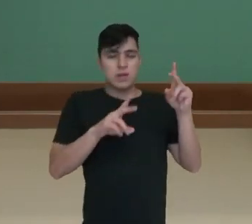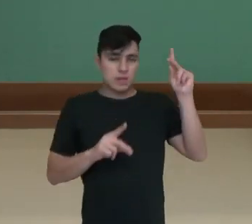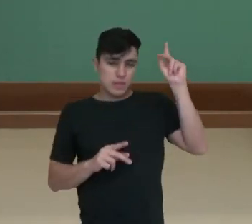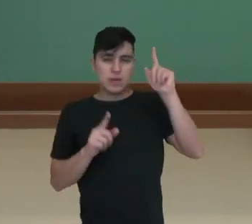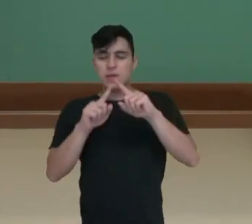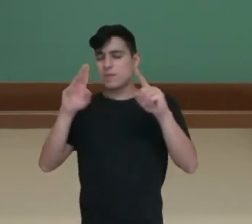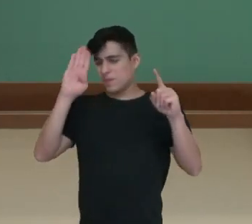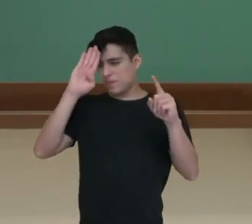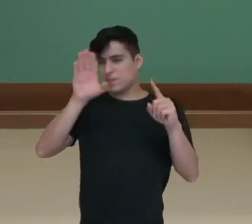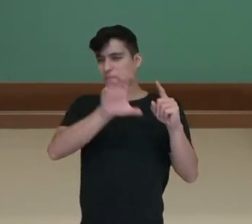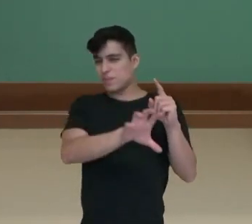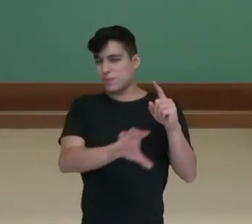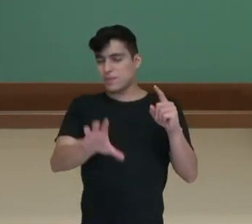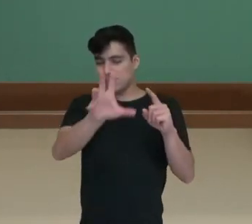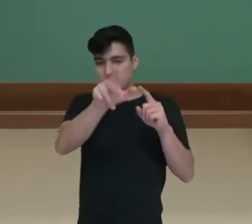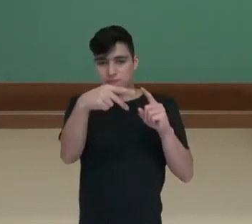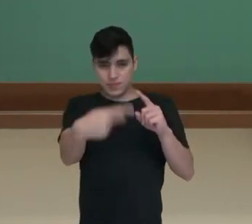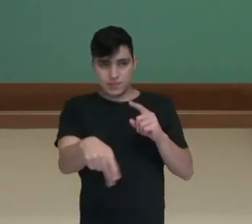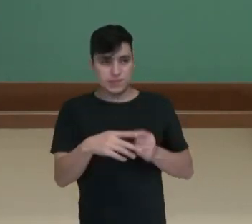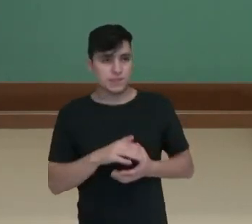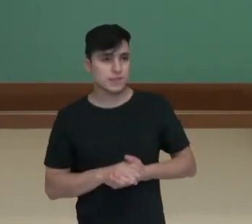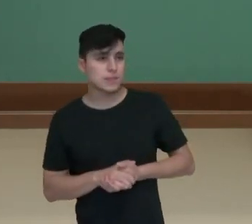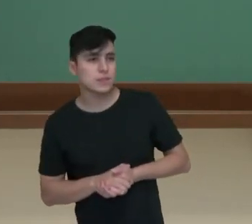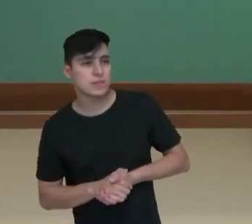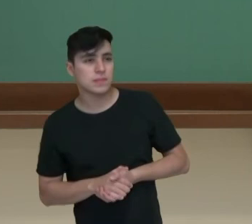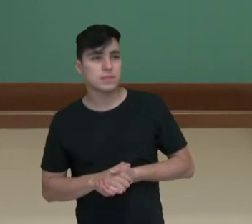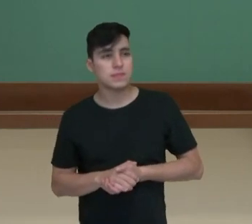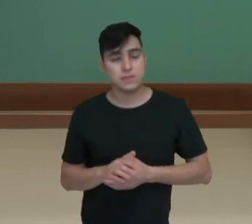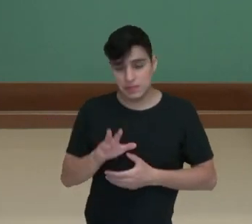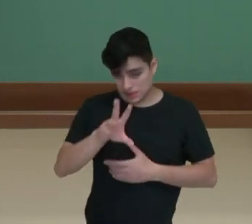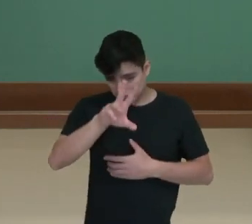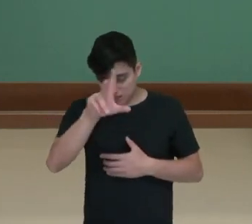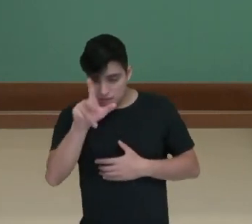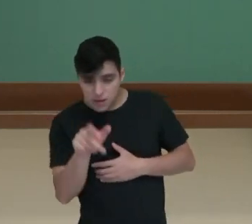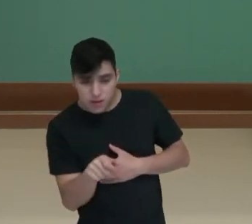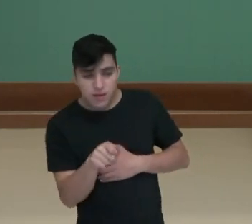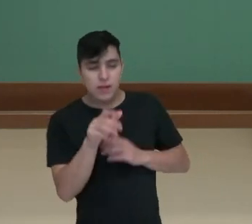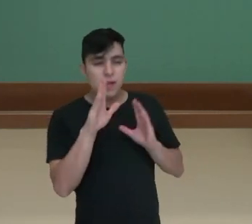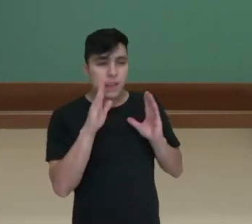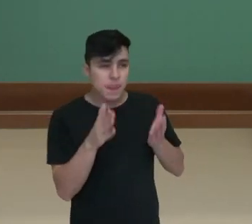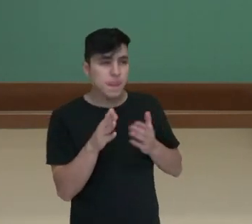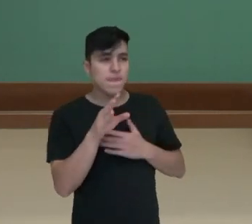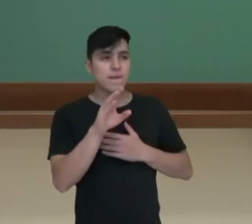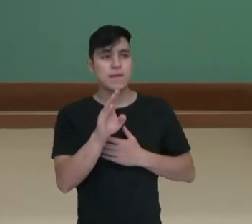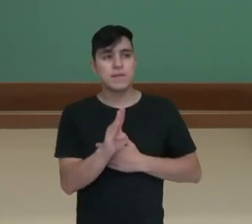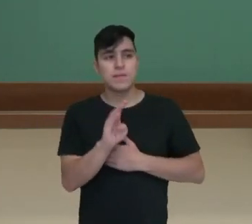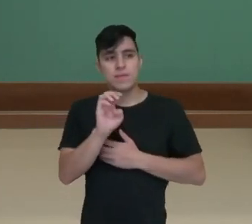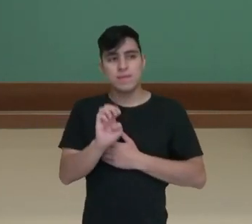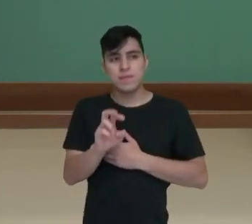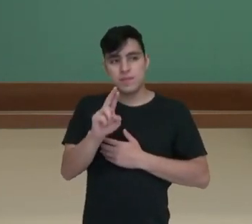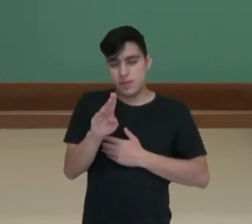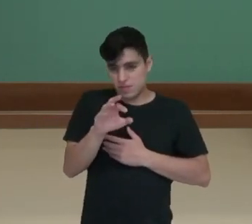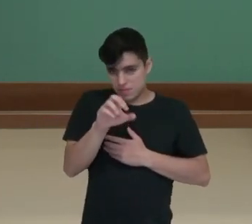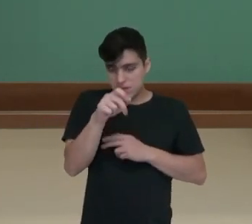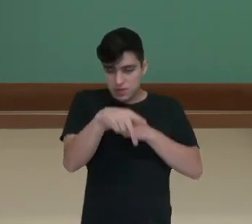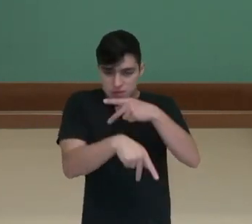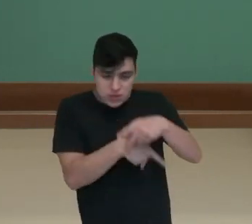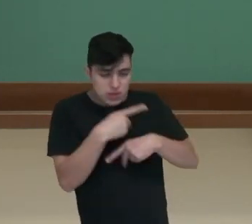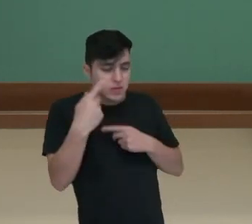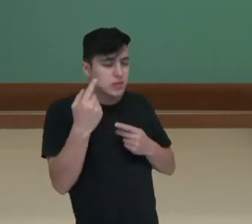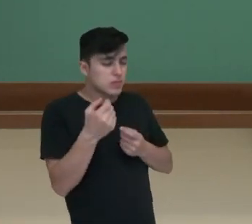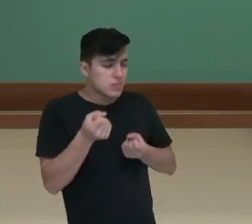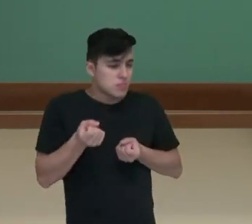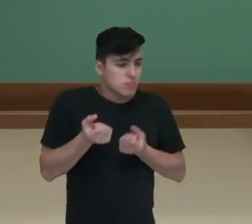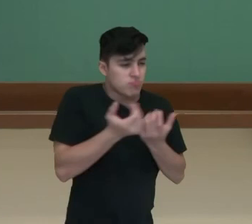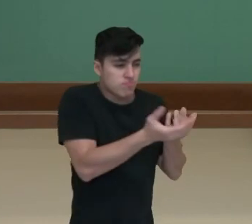nessas regiões, né? Então olha ali, né, na África convertendo os berberes, os povos africanos, na medida em que